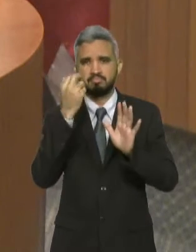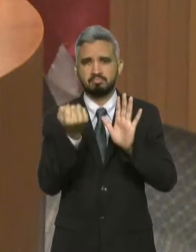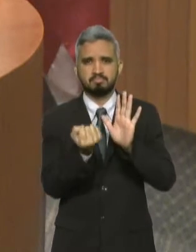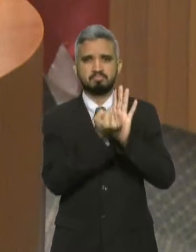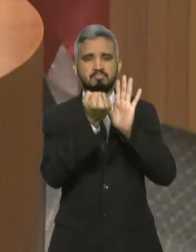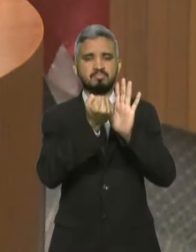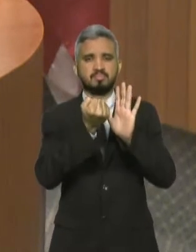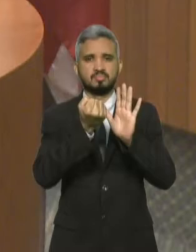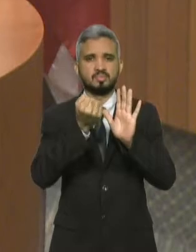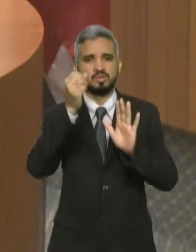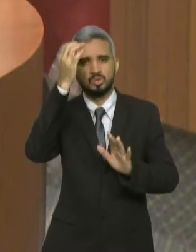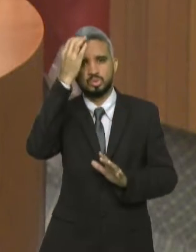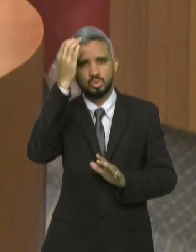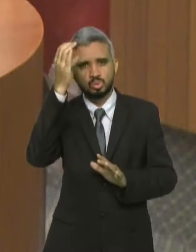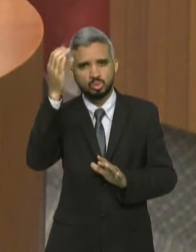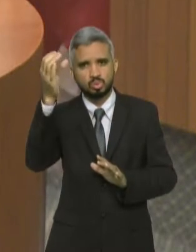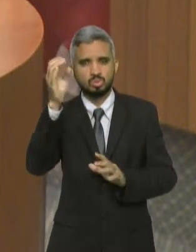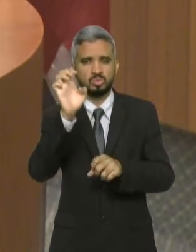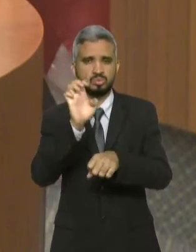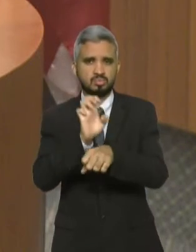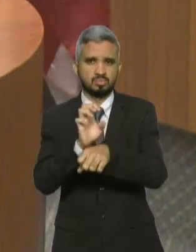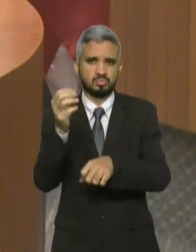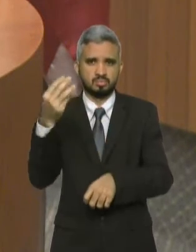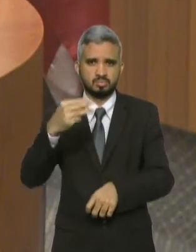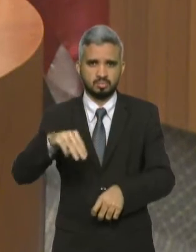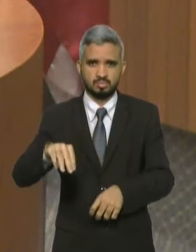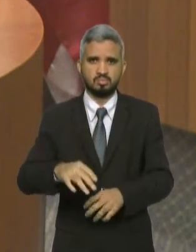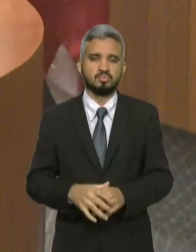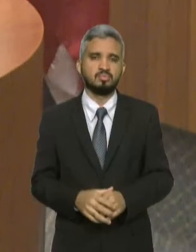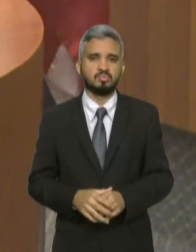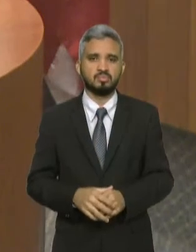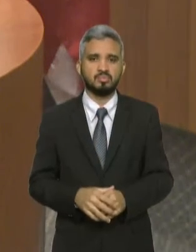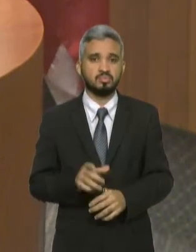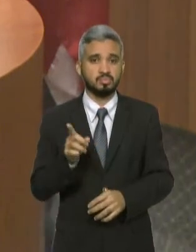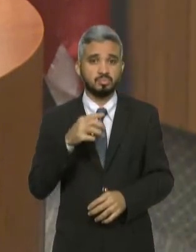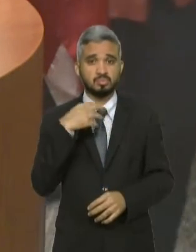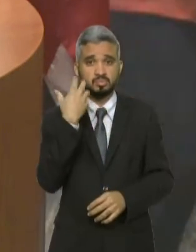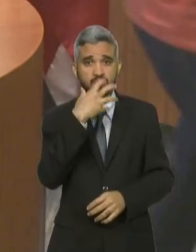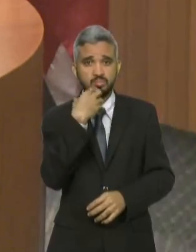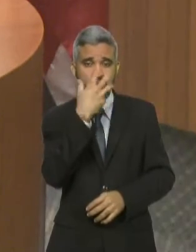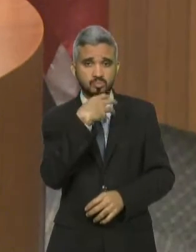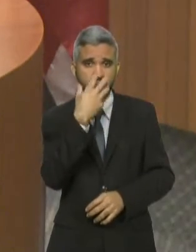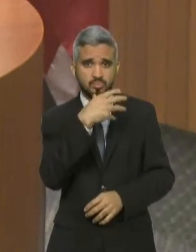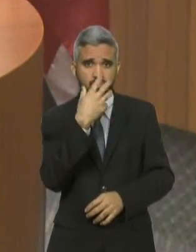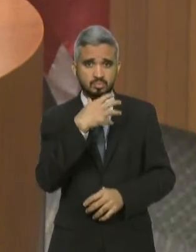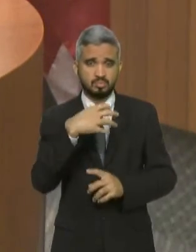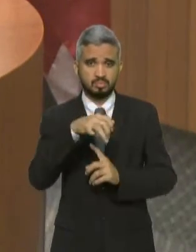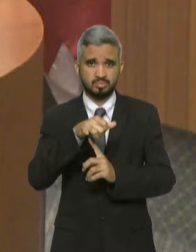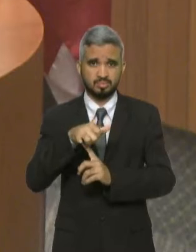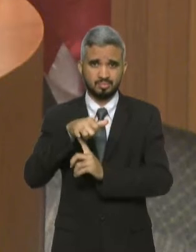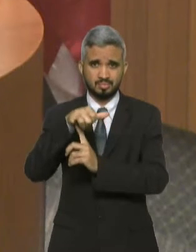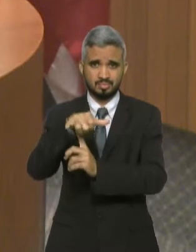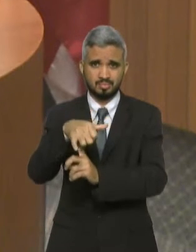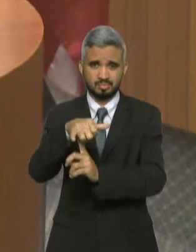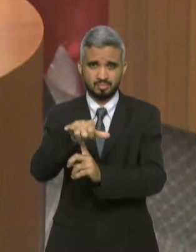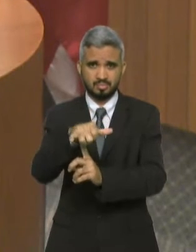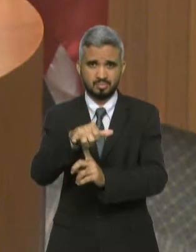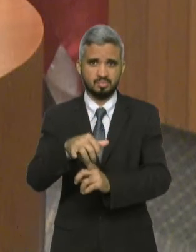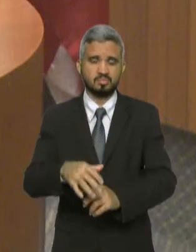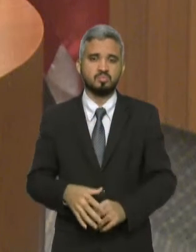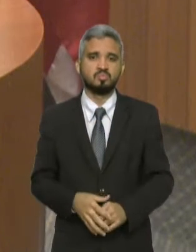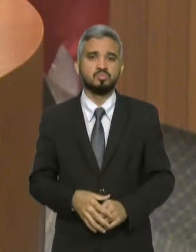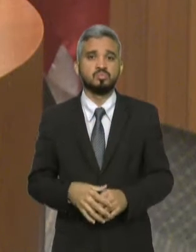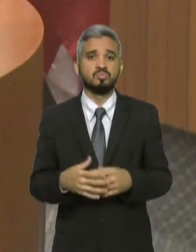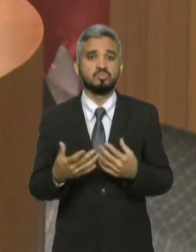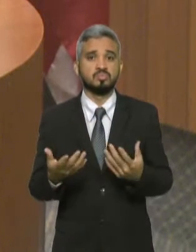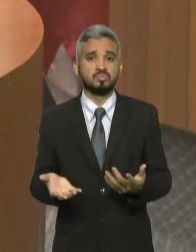o cantador de Bumba Meu Boi, Humberto de Maracanã. E a maior homenagem que pode ser